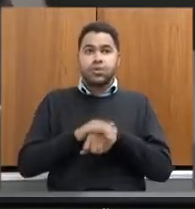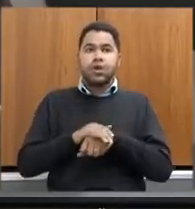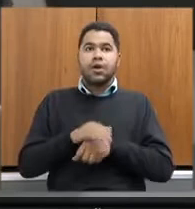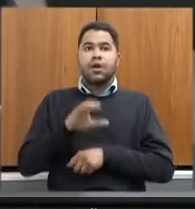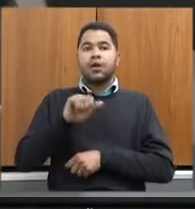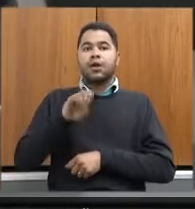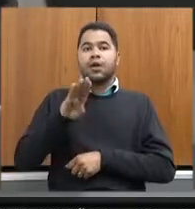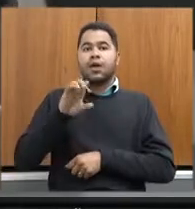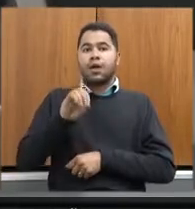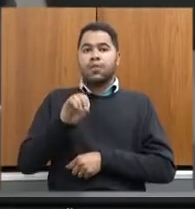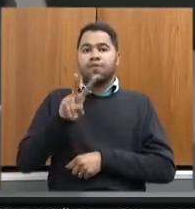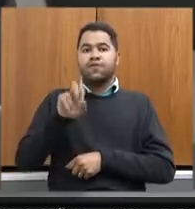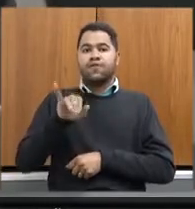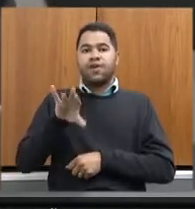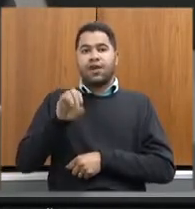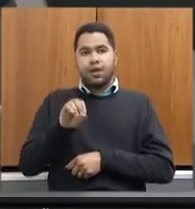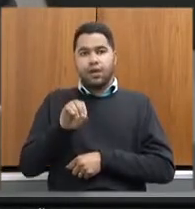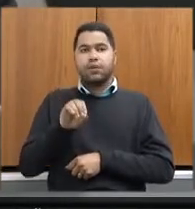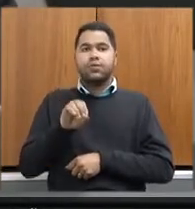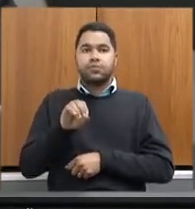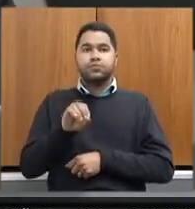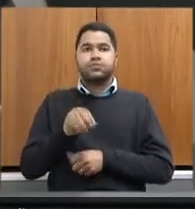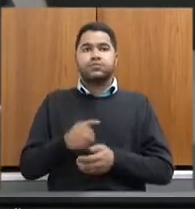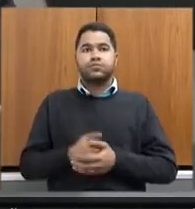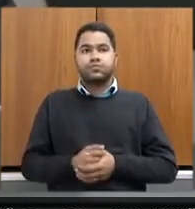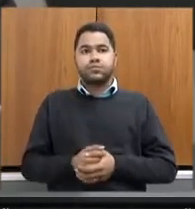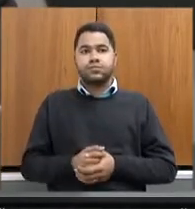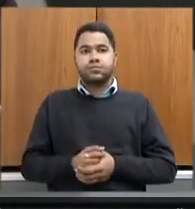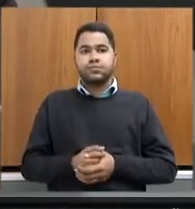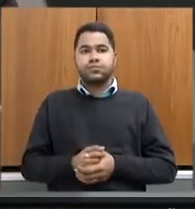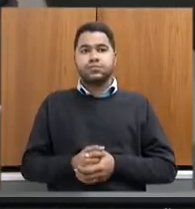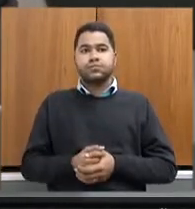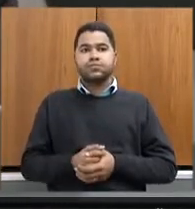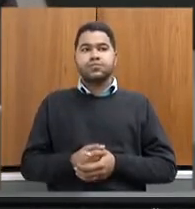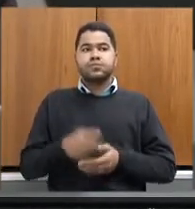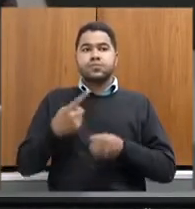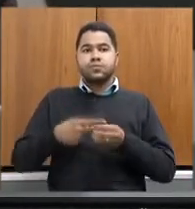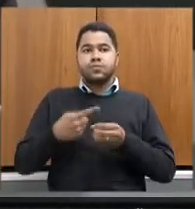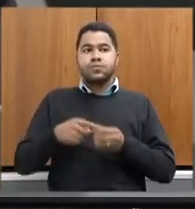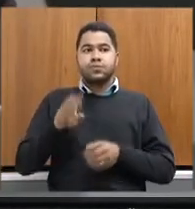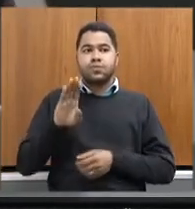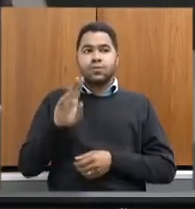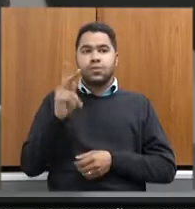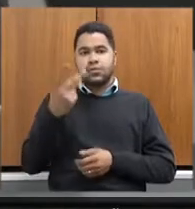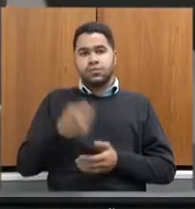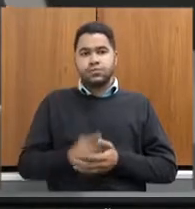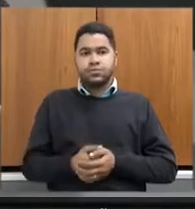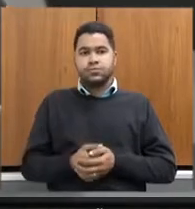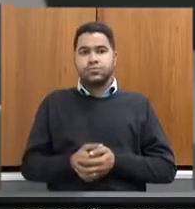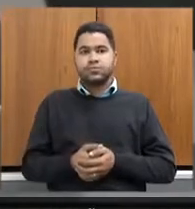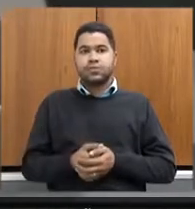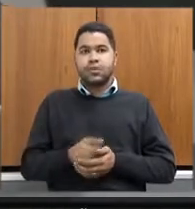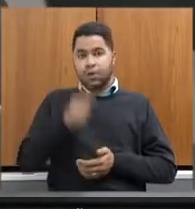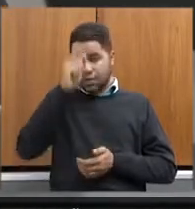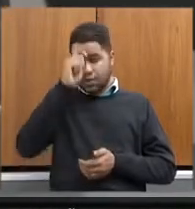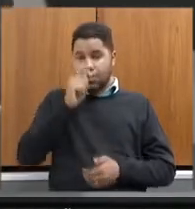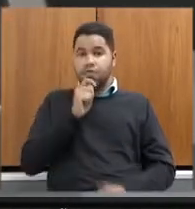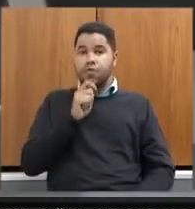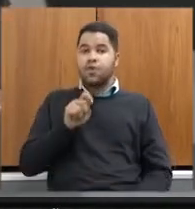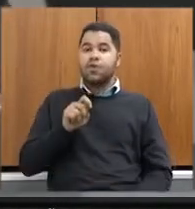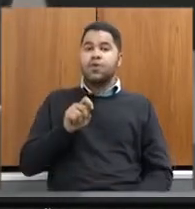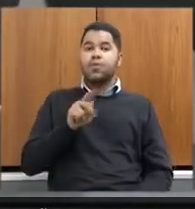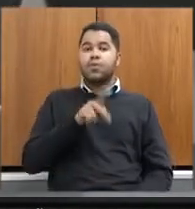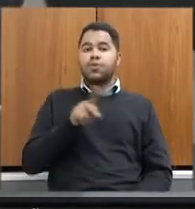Valério eu disse daria município de Belo Horizonte autoria do professor Wander